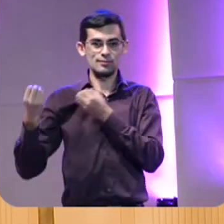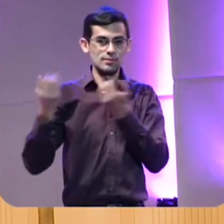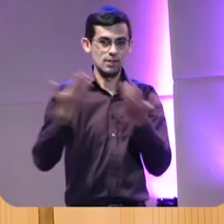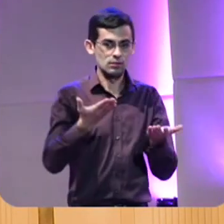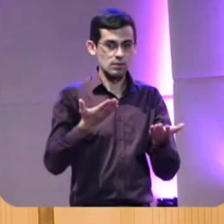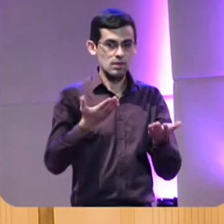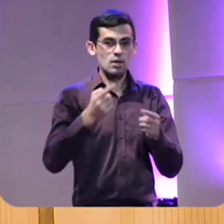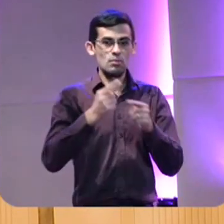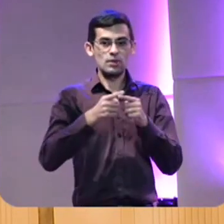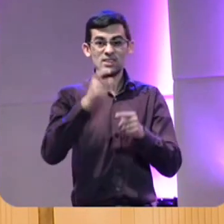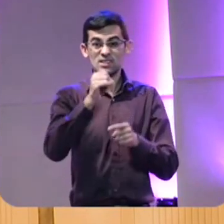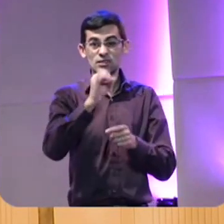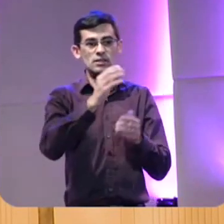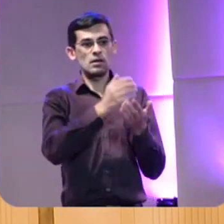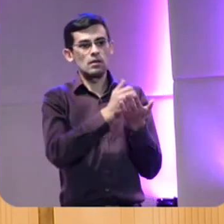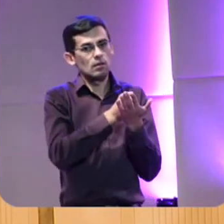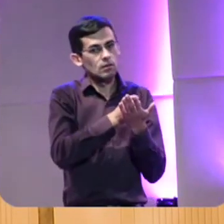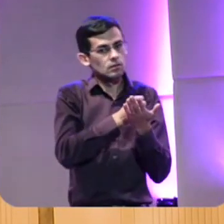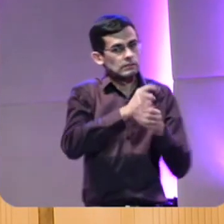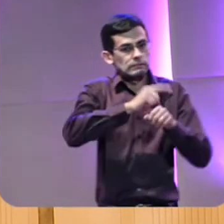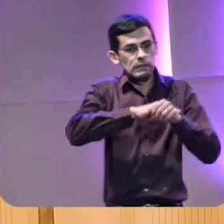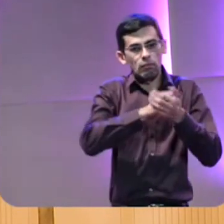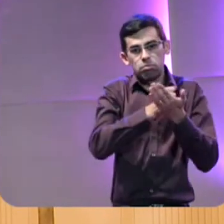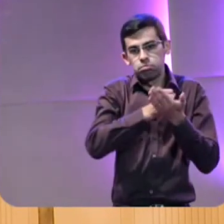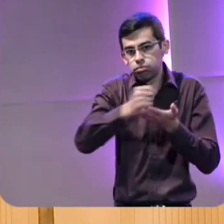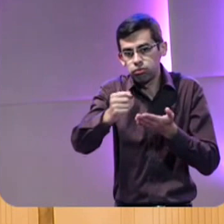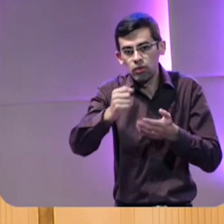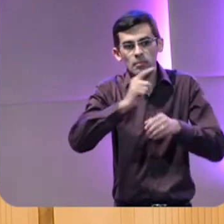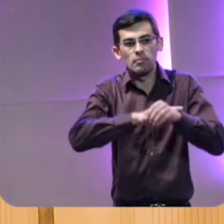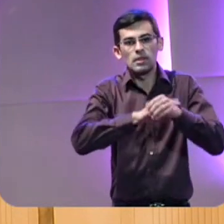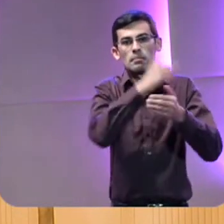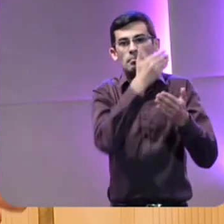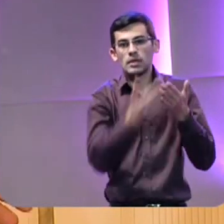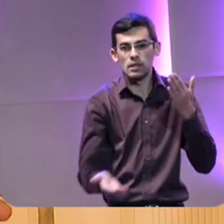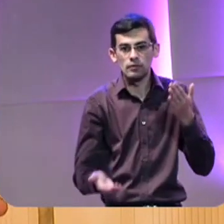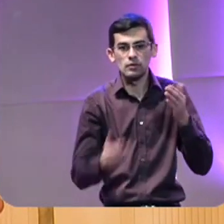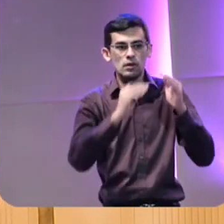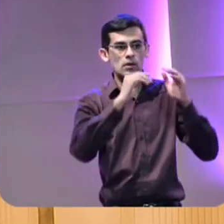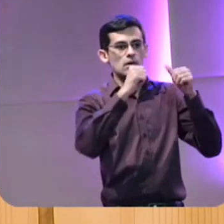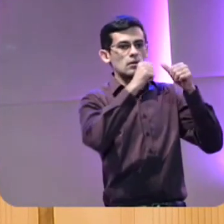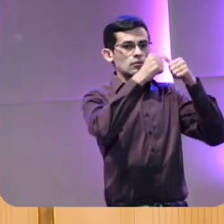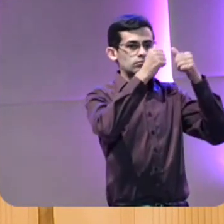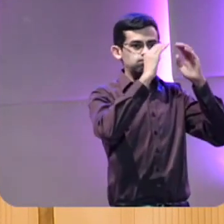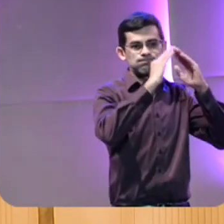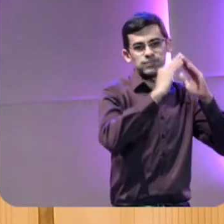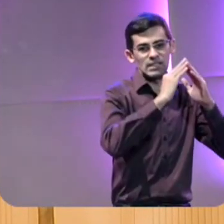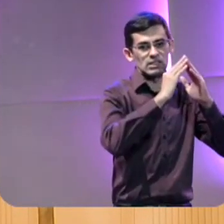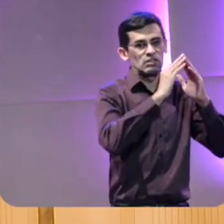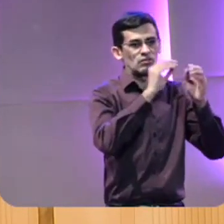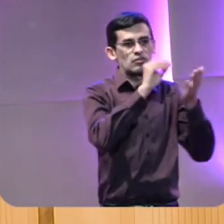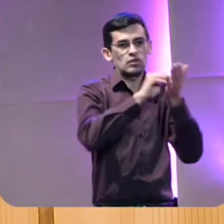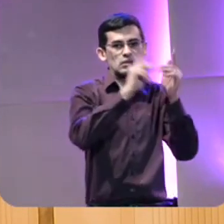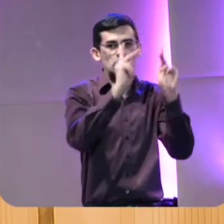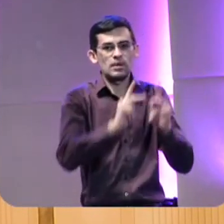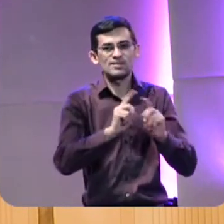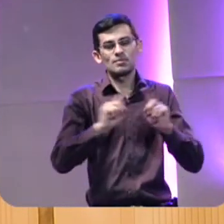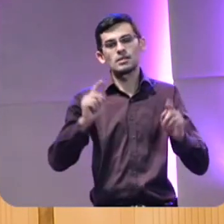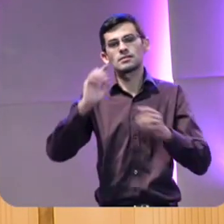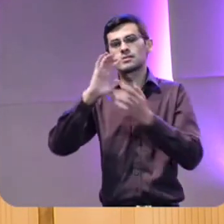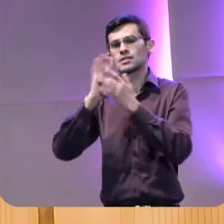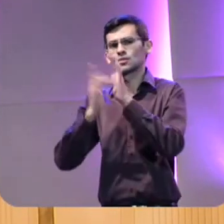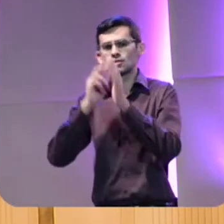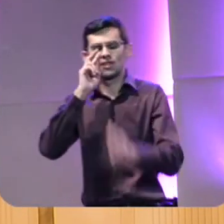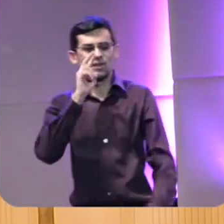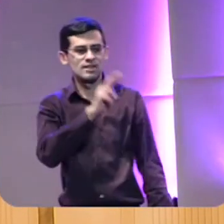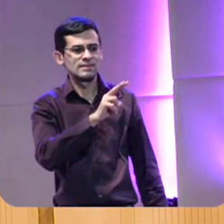se você deixar esse tempo passar, não somente você ficará privado da paz, mas Jesus vai chorar por